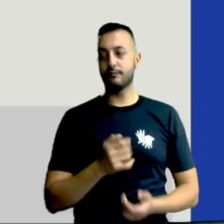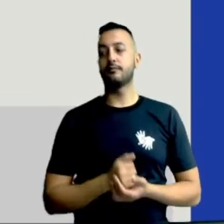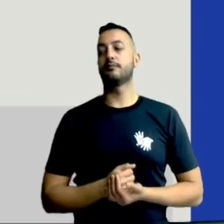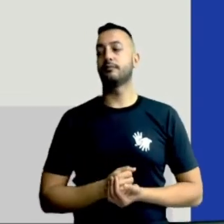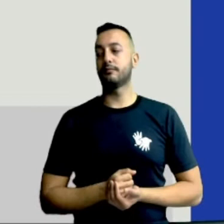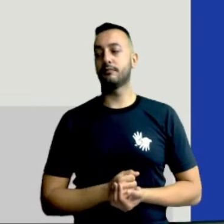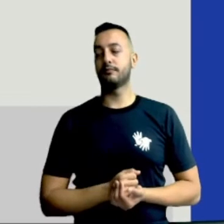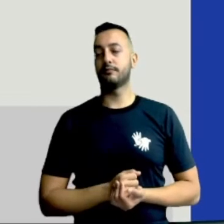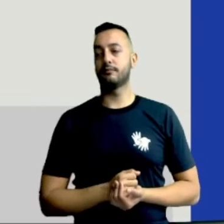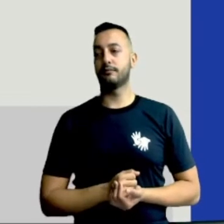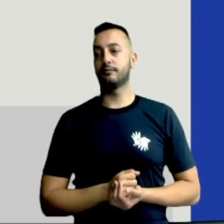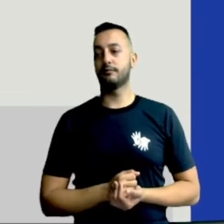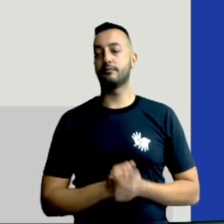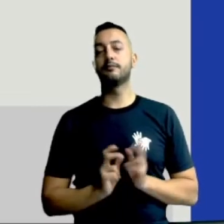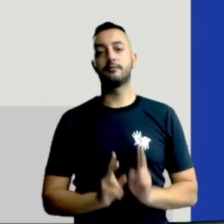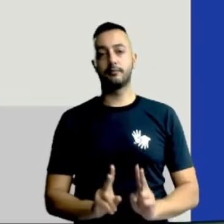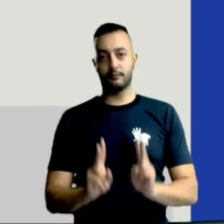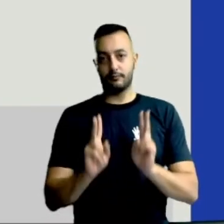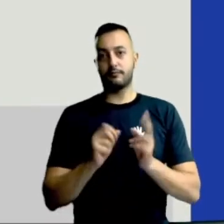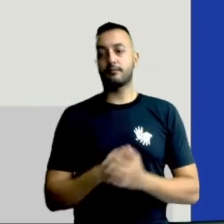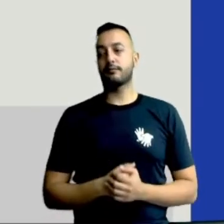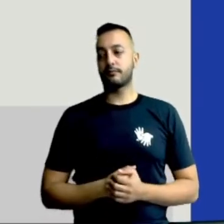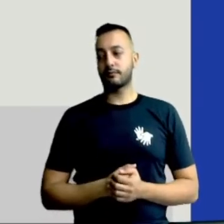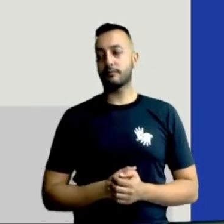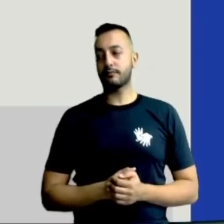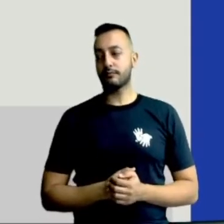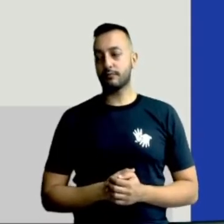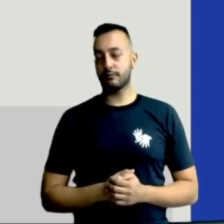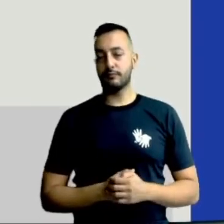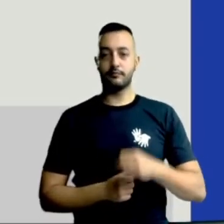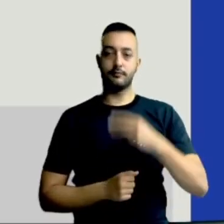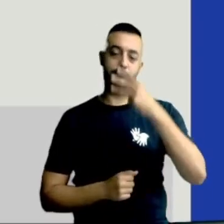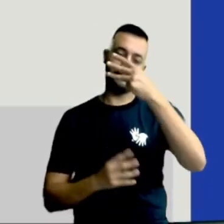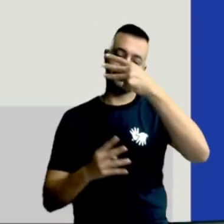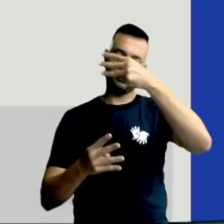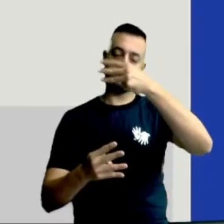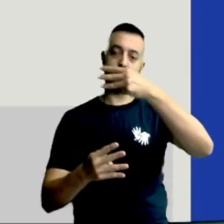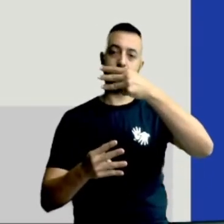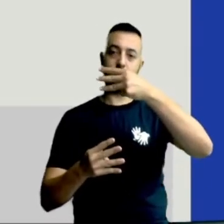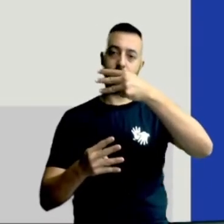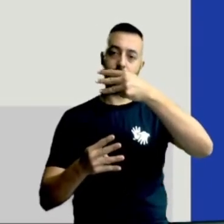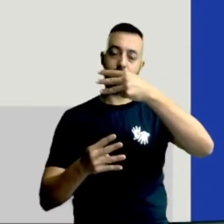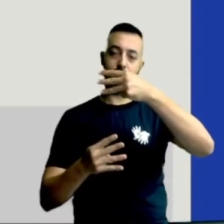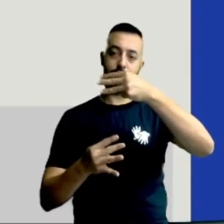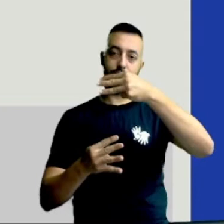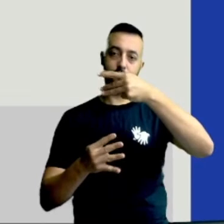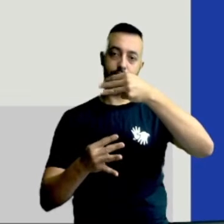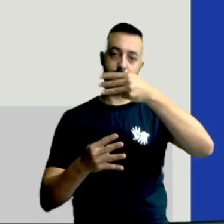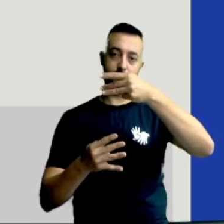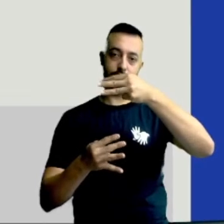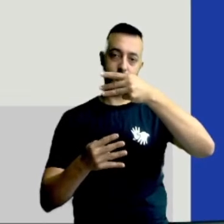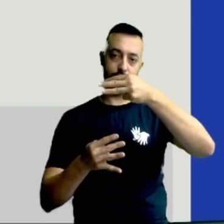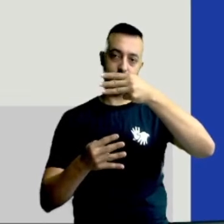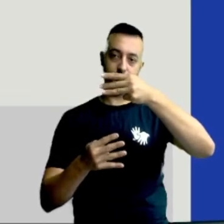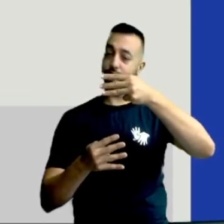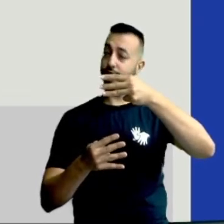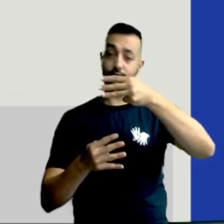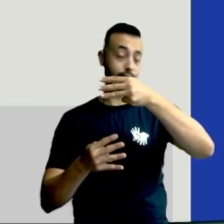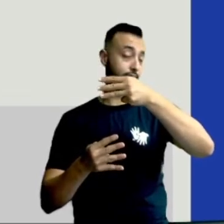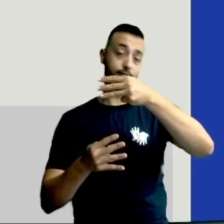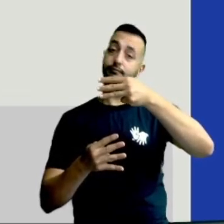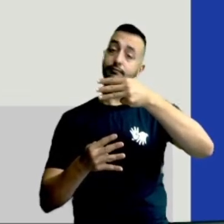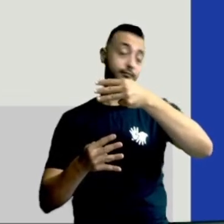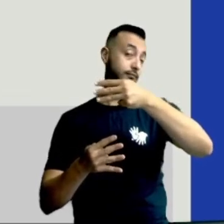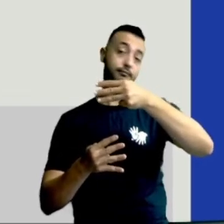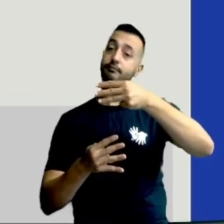129.974. Vamos lá? 3 menos 4. Eu posso tirar 4 de 3? Não, não é